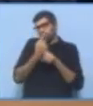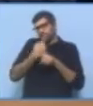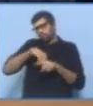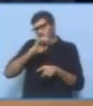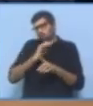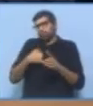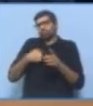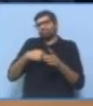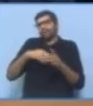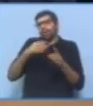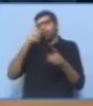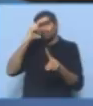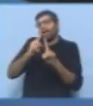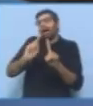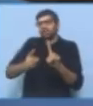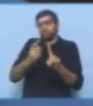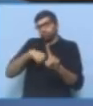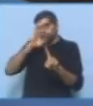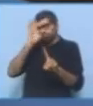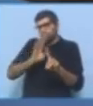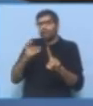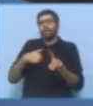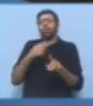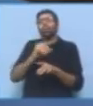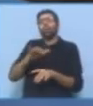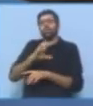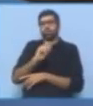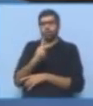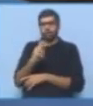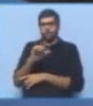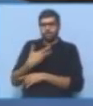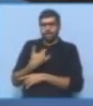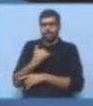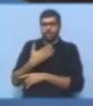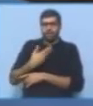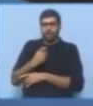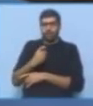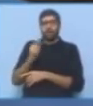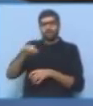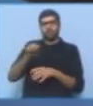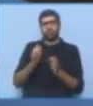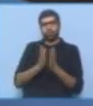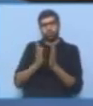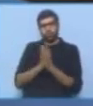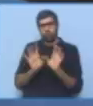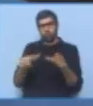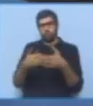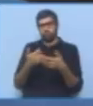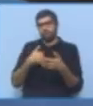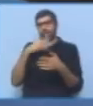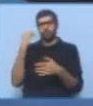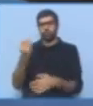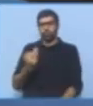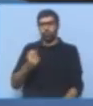nós já sabemos. Não é? E fez isso na Cova da Piedade? Fiz na minha paróquia, na Cova da Piedade, no grupo mesmo de catequese de adultos.